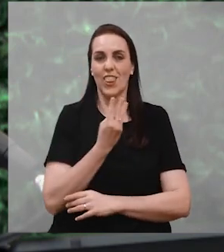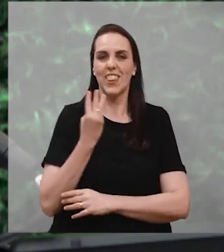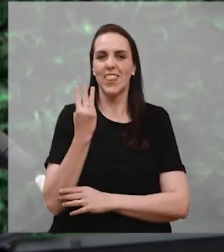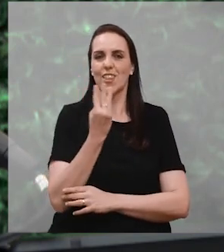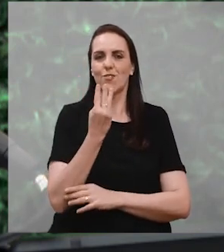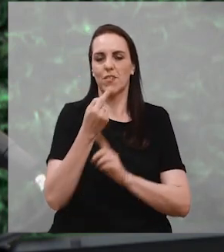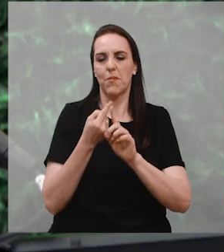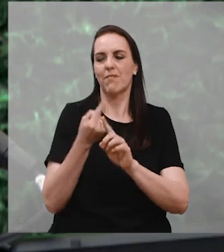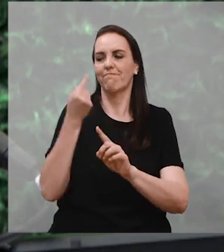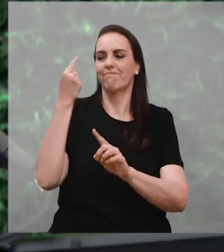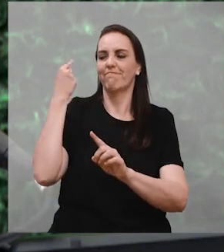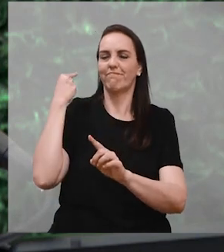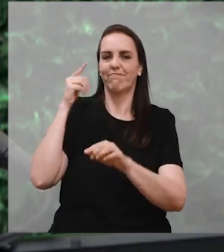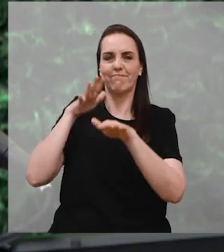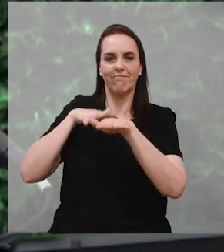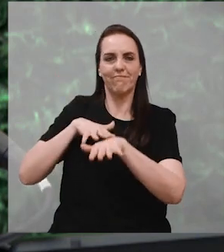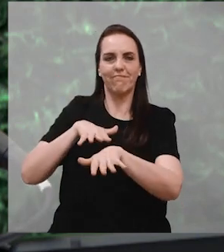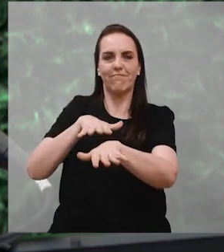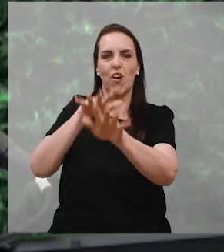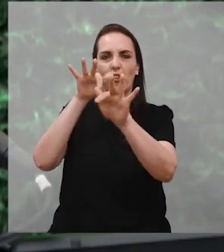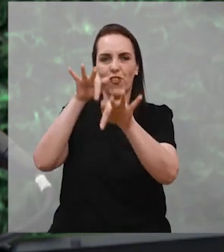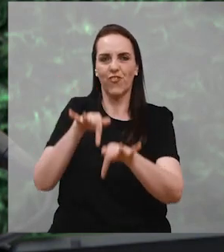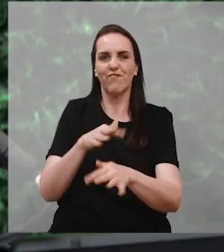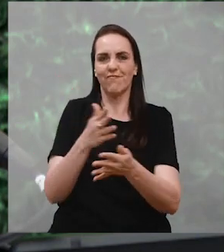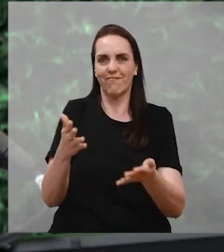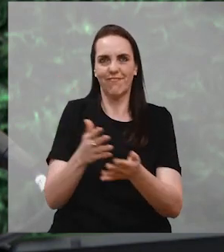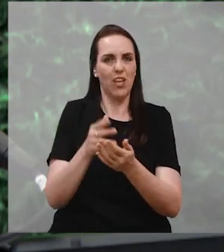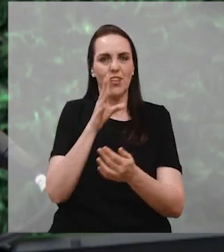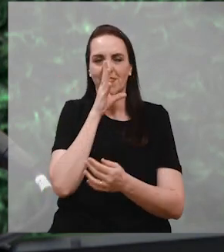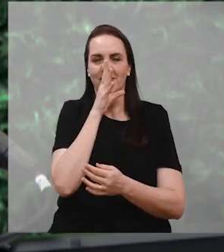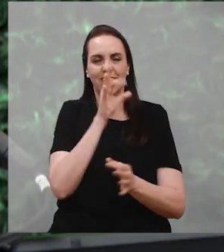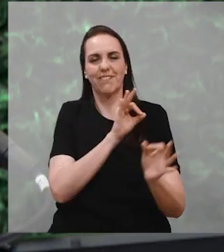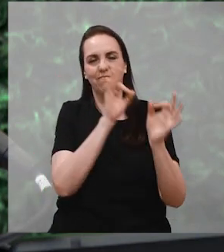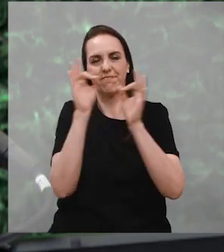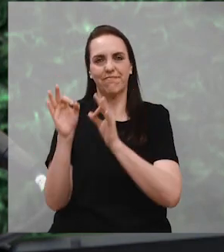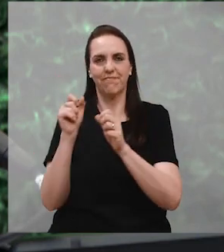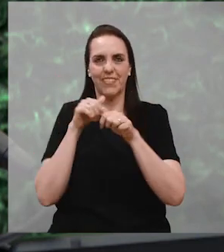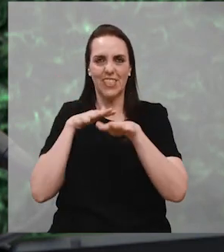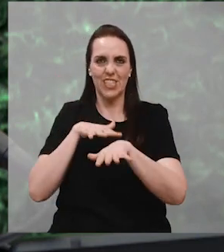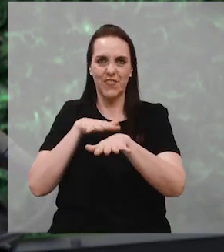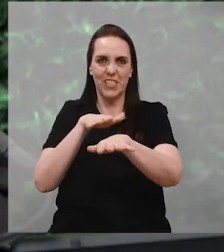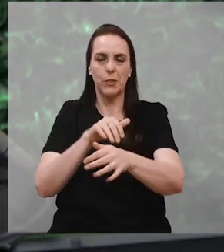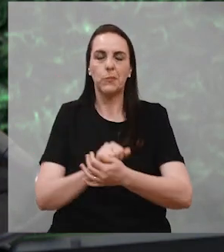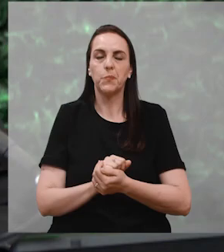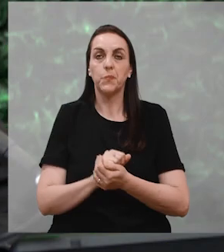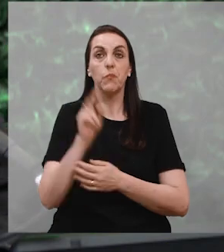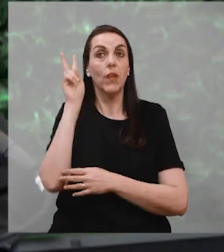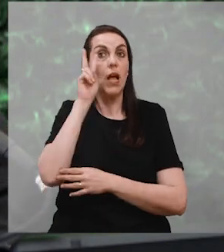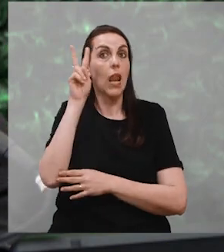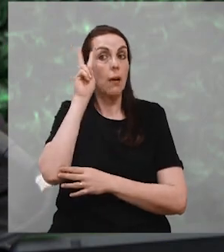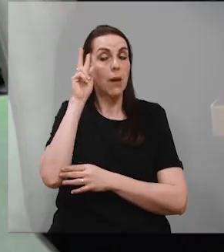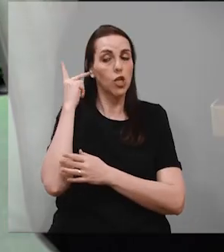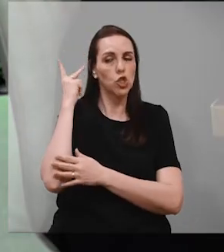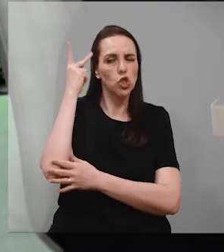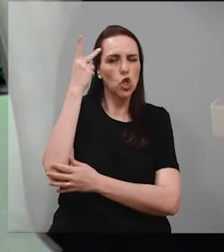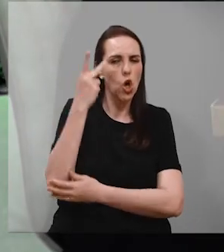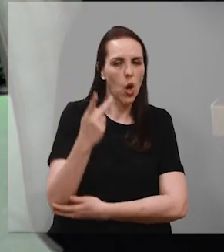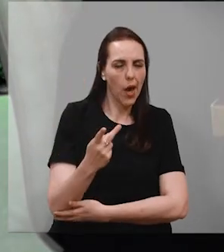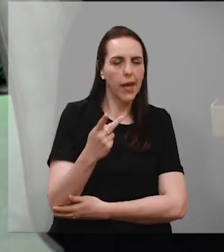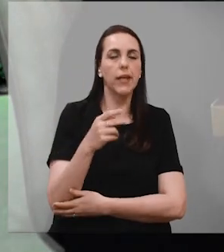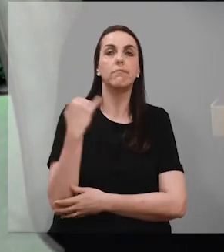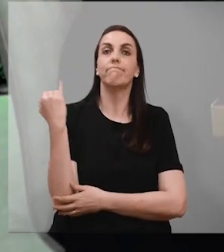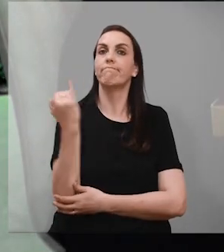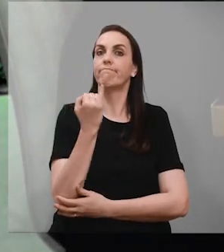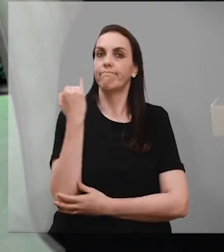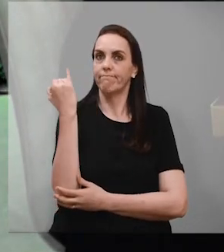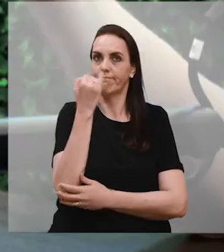trio não consegue assistir, né? Porque eles só passam e acabam não vendo, né, o desfile. Só para a gente relembrar um pouquinho da história, o